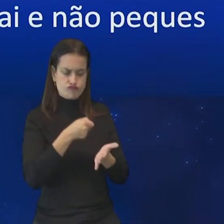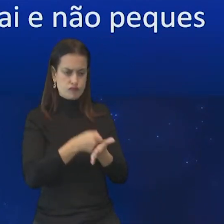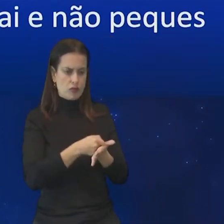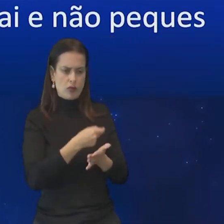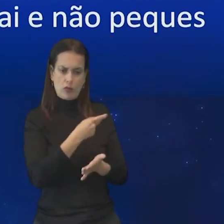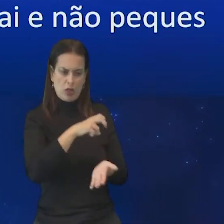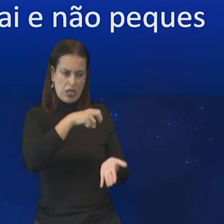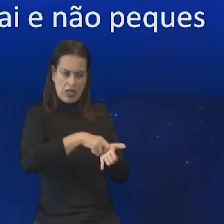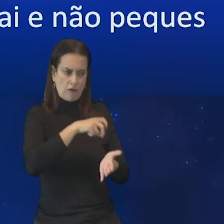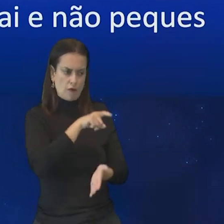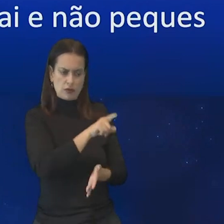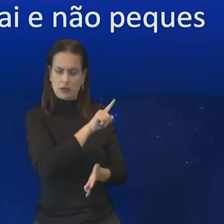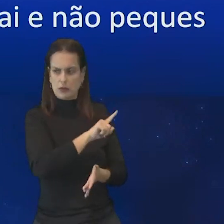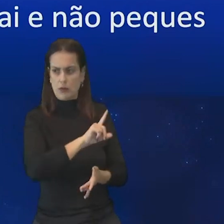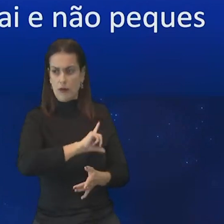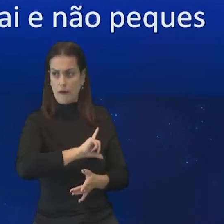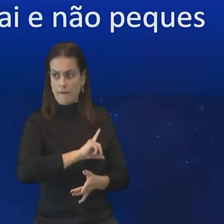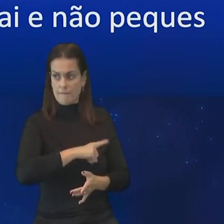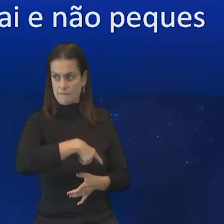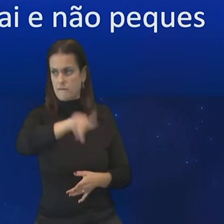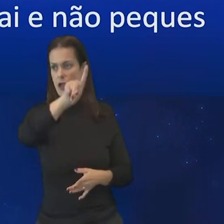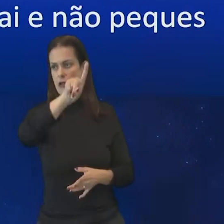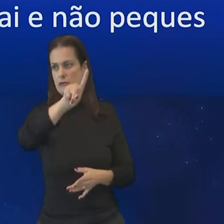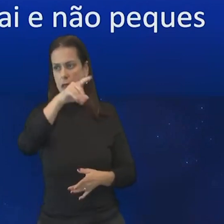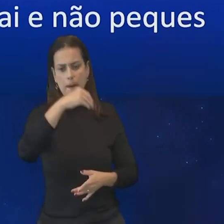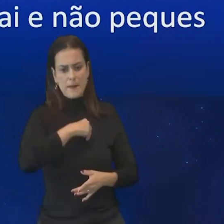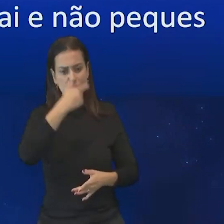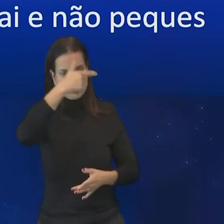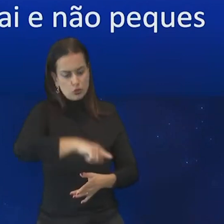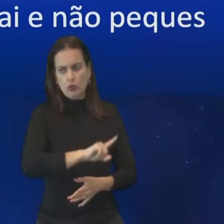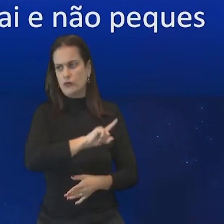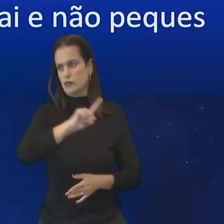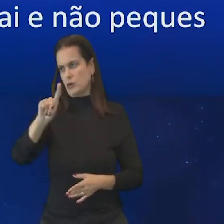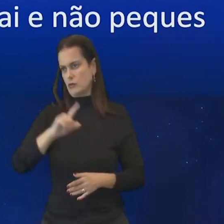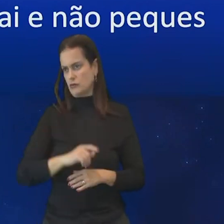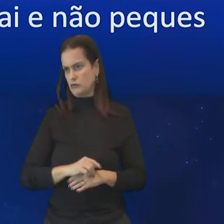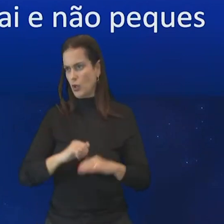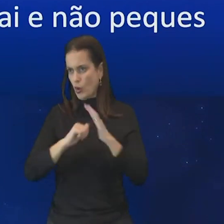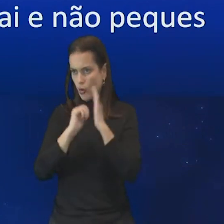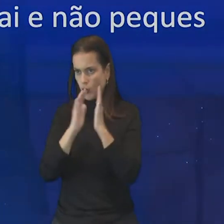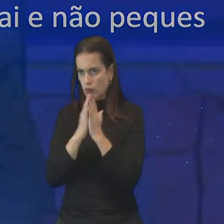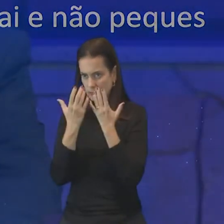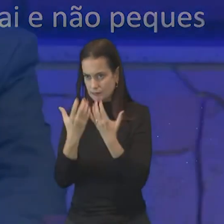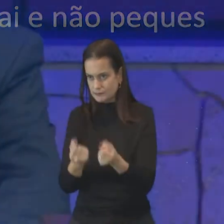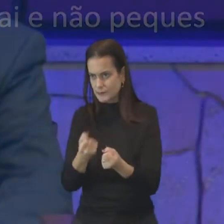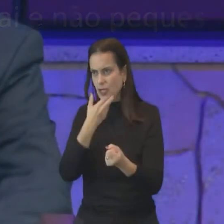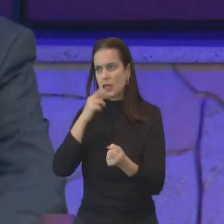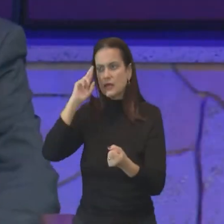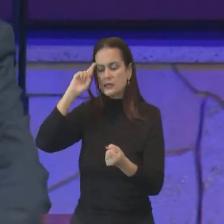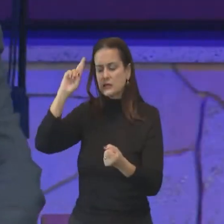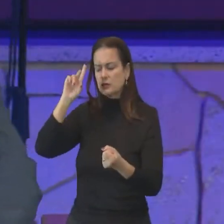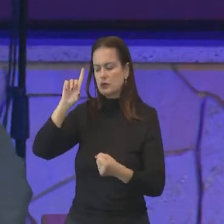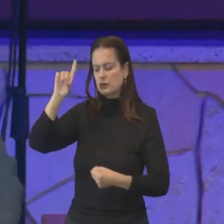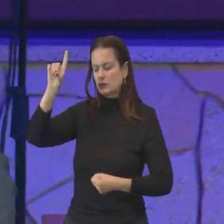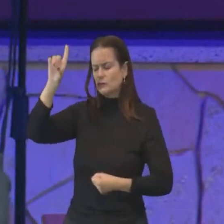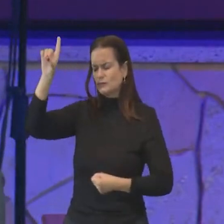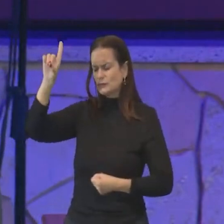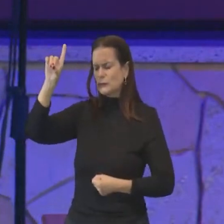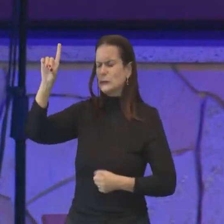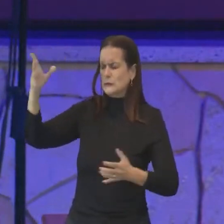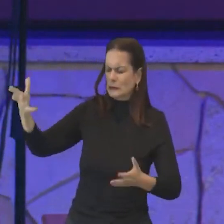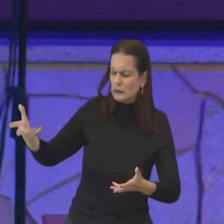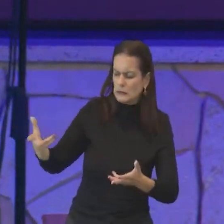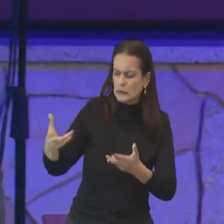condeno. Vai e não peques mais. Oremos. Senhor Deus, Tua é esta